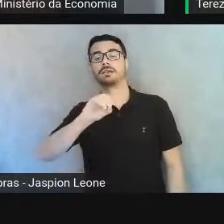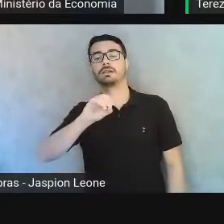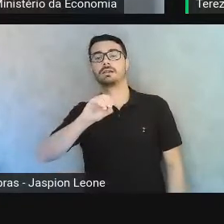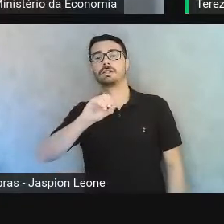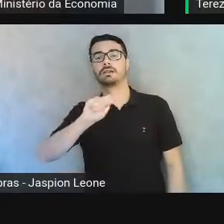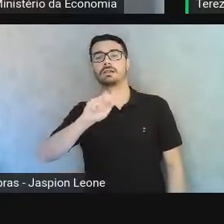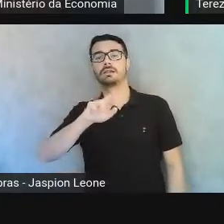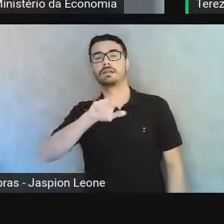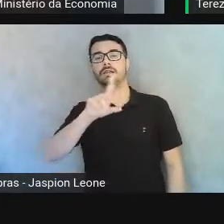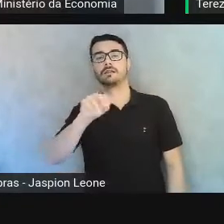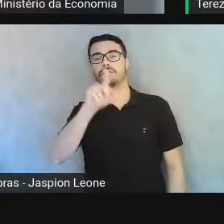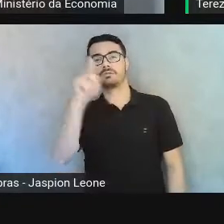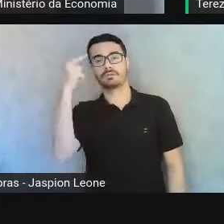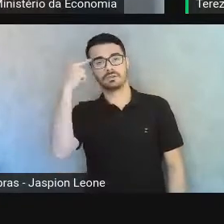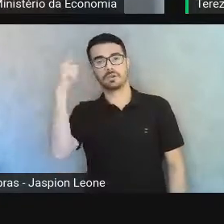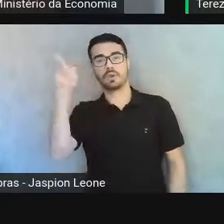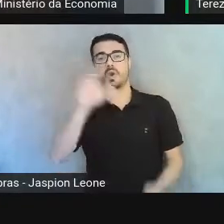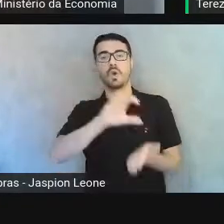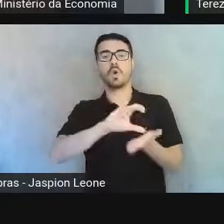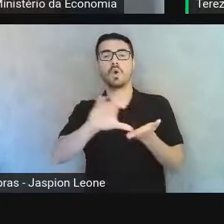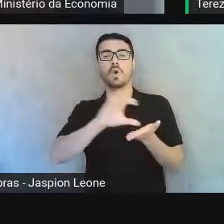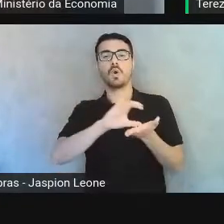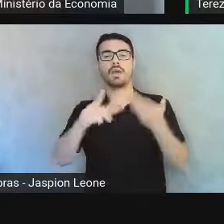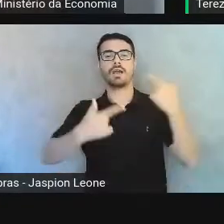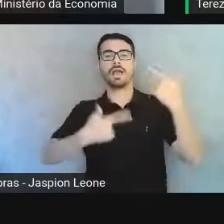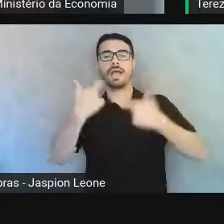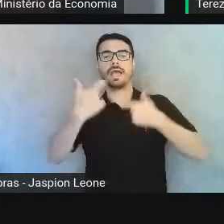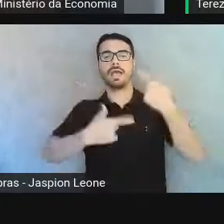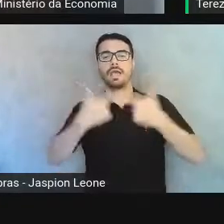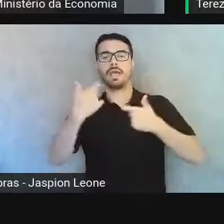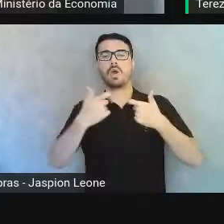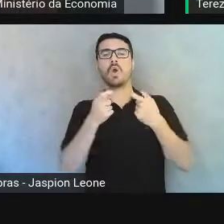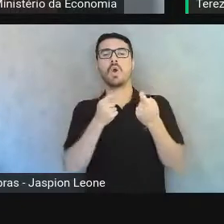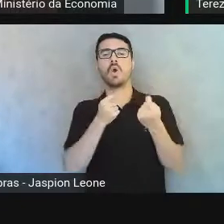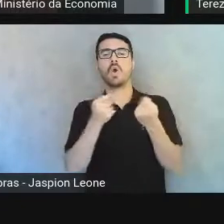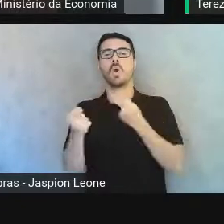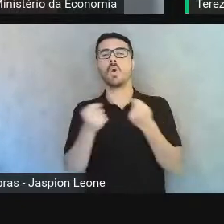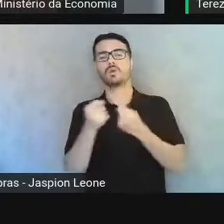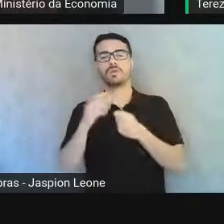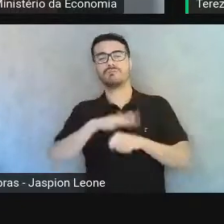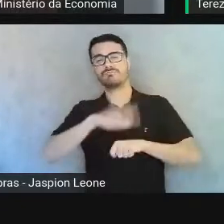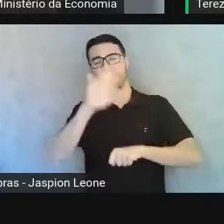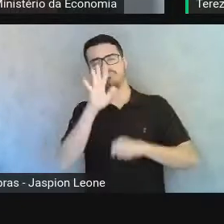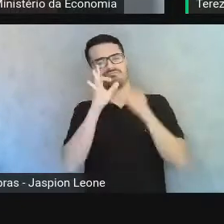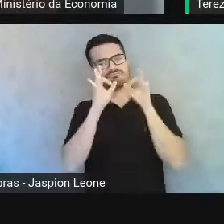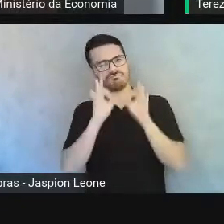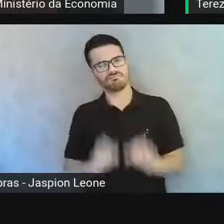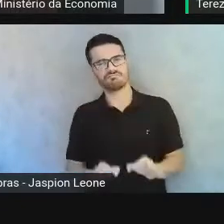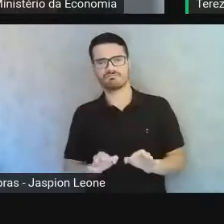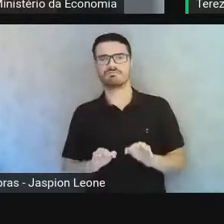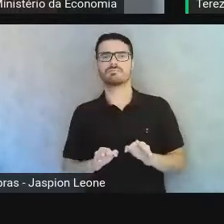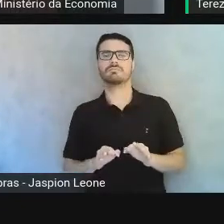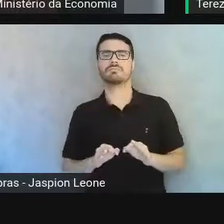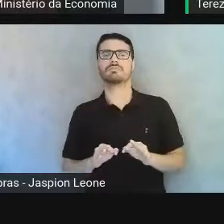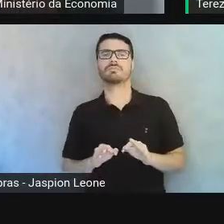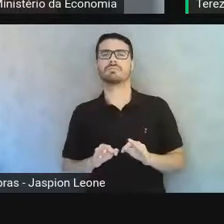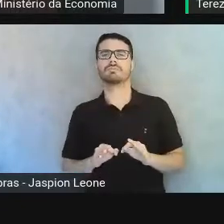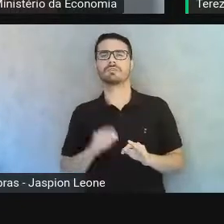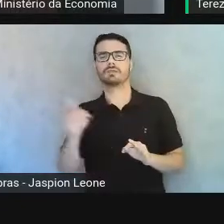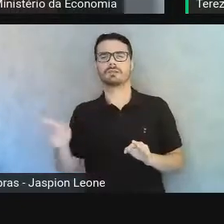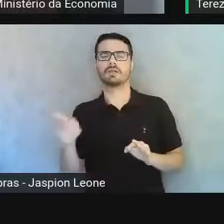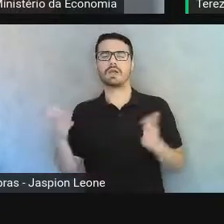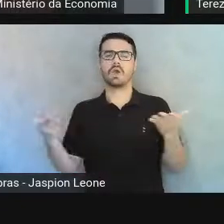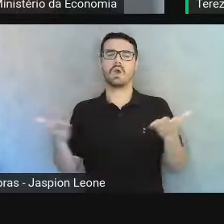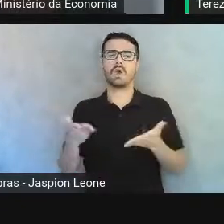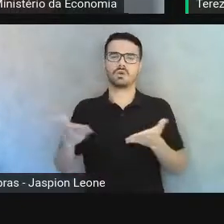pergunta: você acha que em orçamentos de guerra o controle é mais efetivo? Os sistemas de informação criados